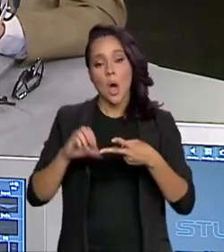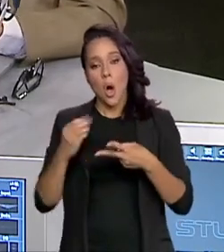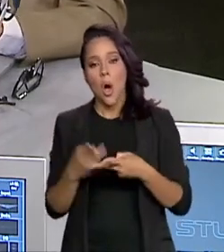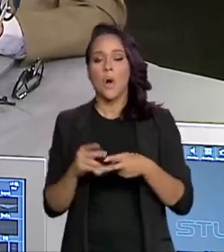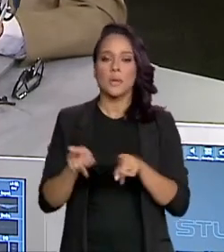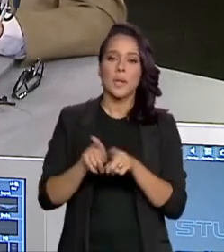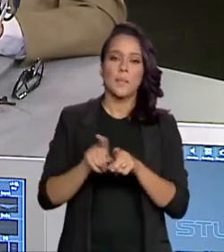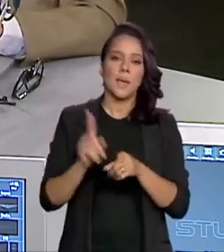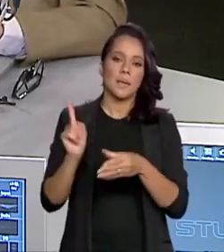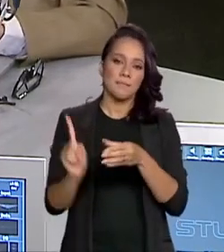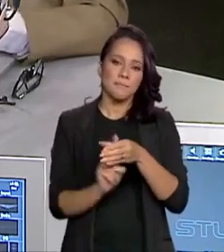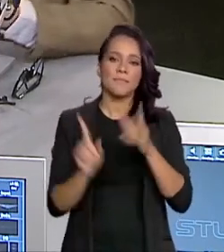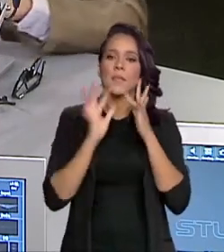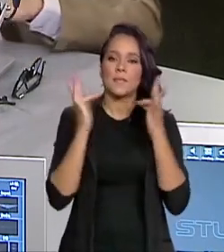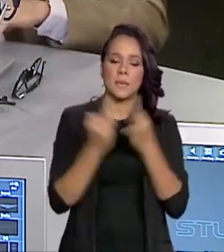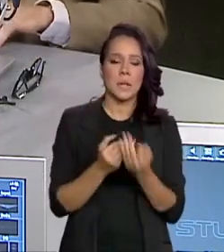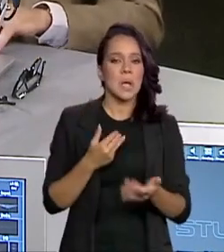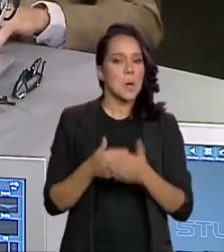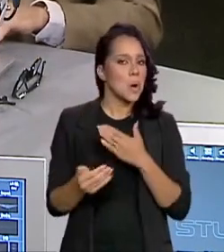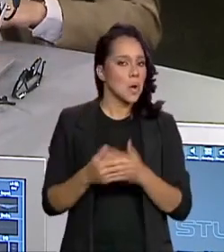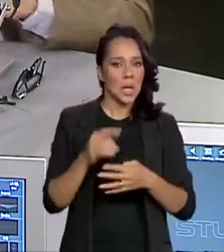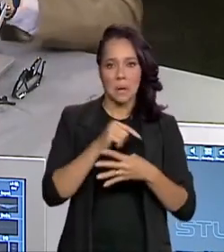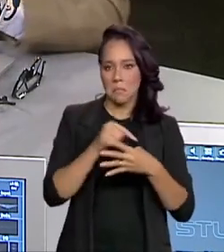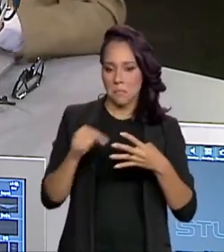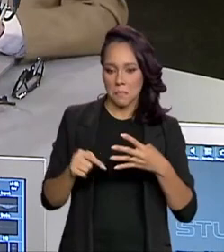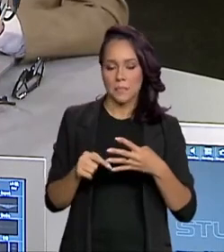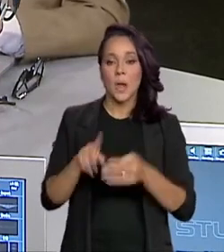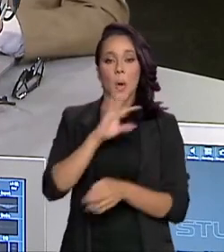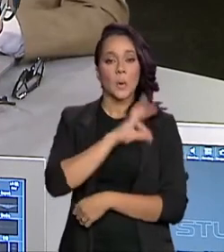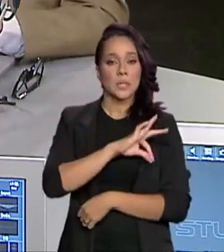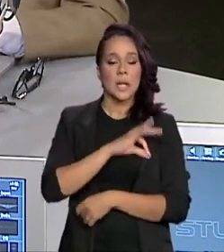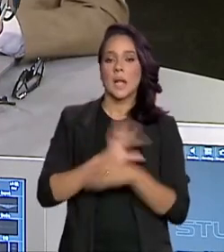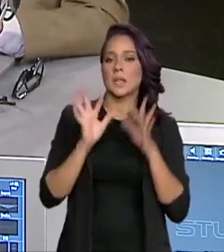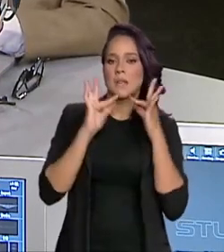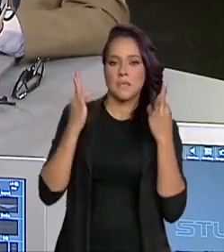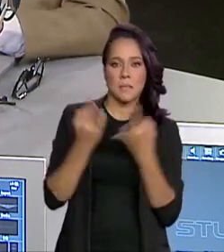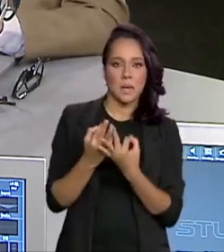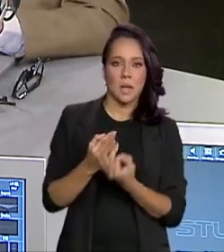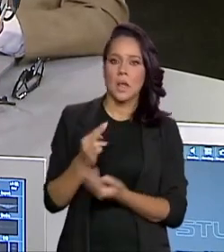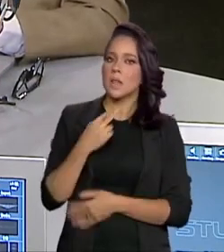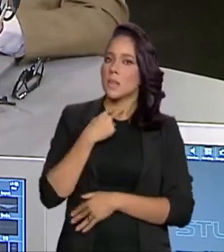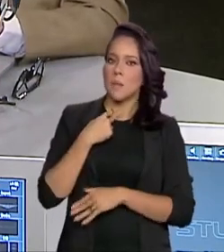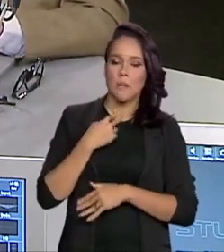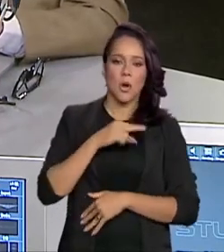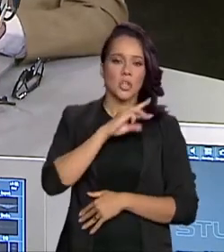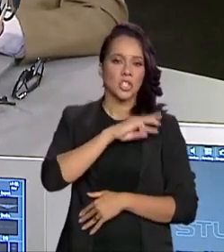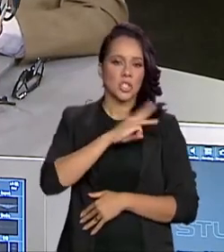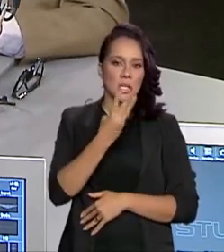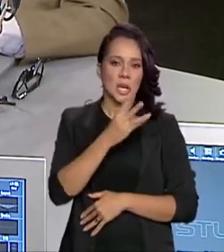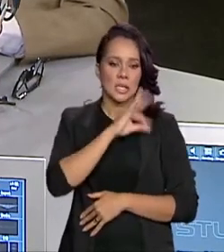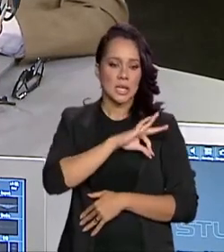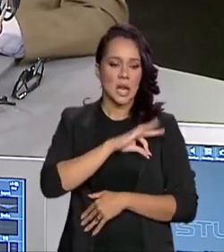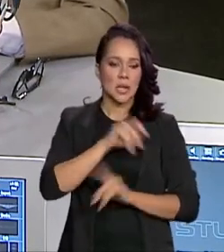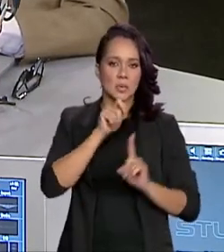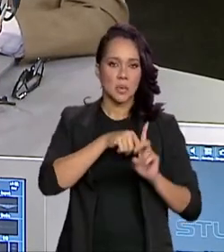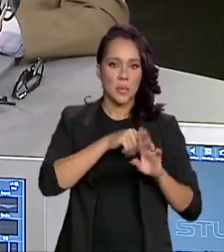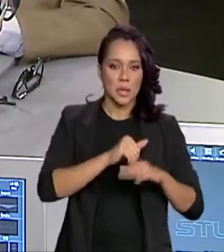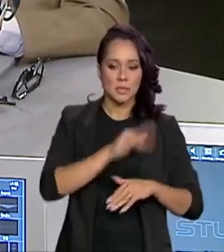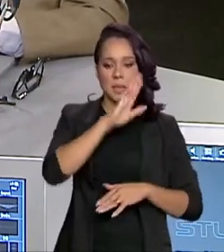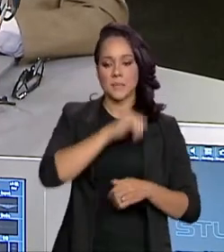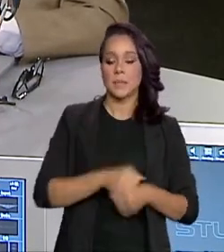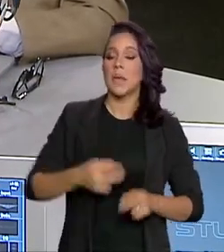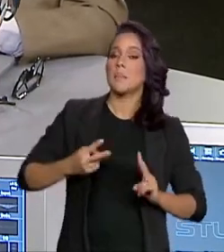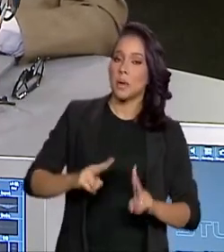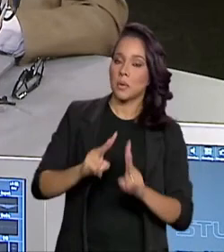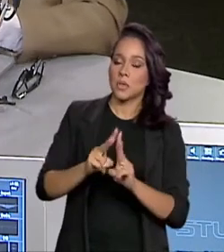inseridos na própria família. Em qualquer um dos casos, a renda dessas famílias não pode passar de 3 salários mínimos por mês. Para